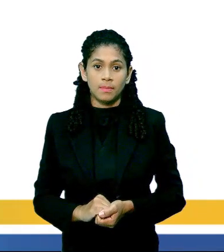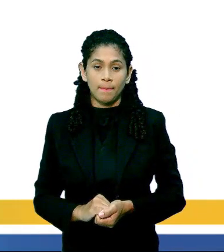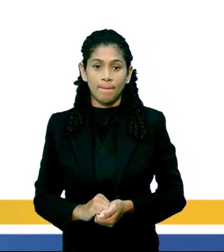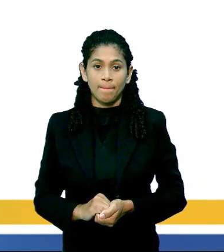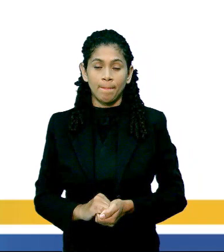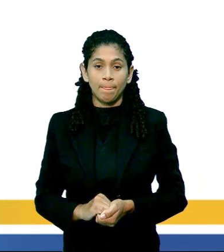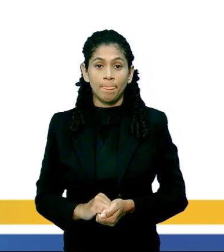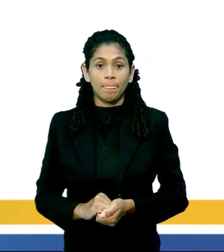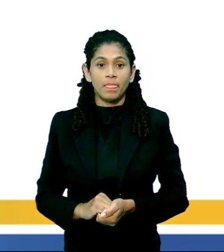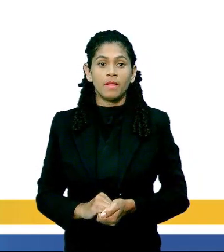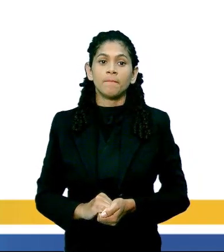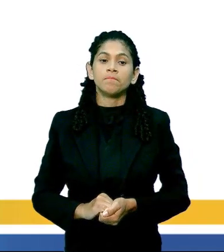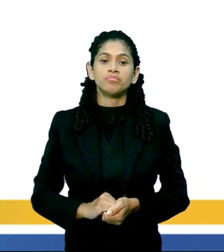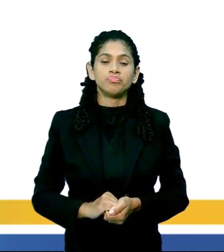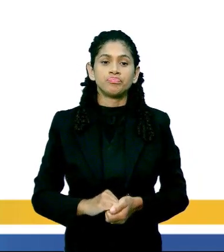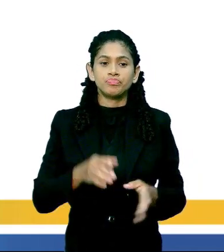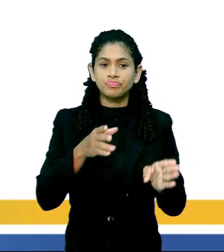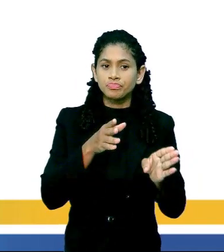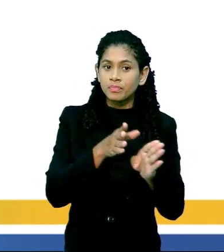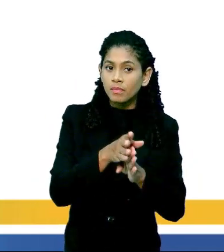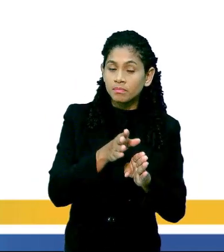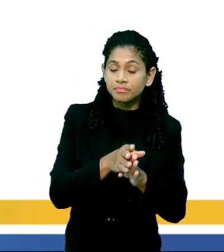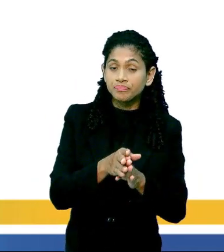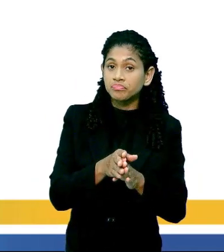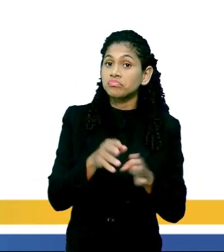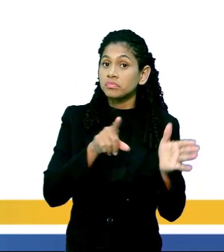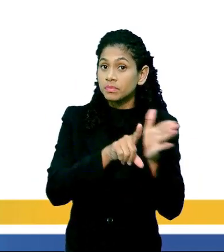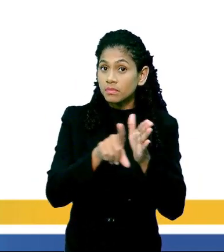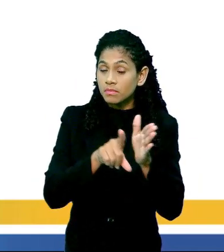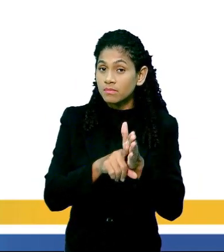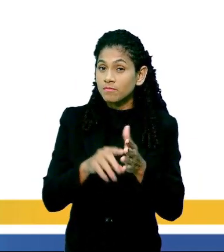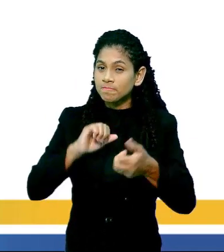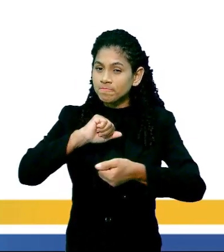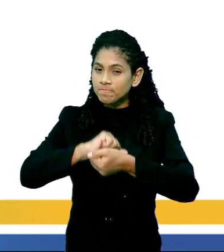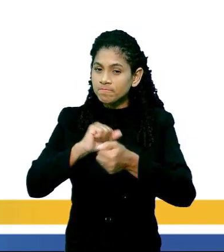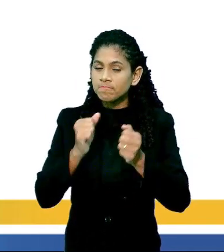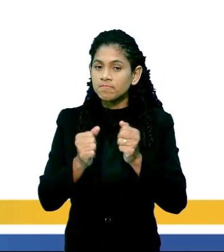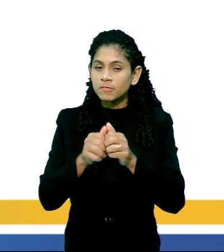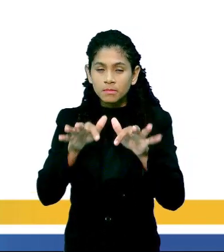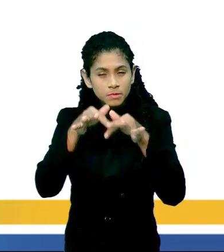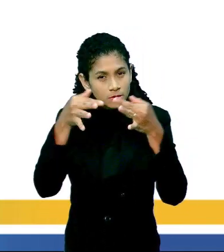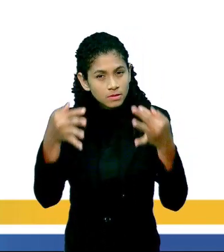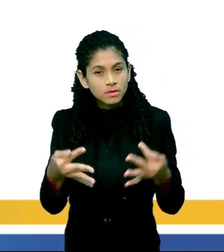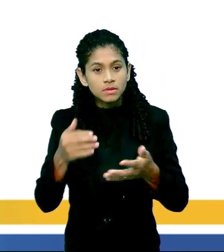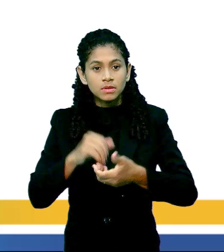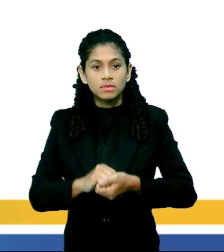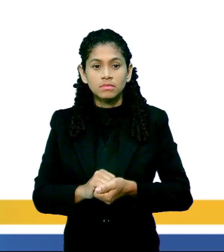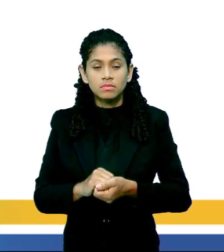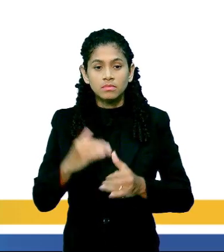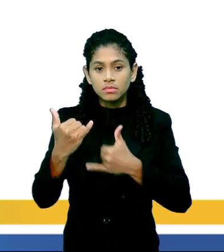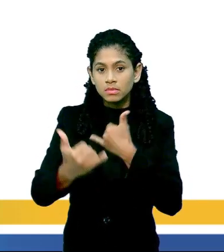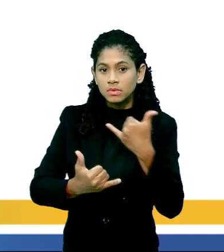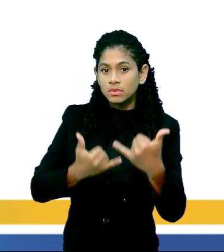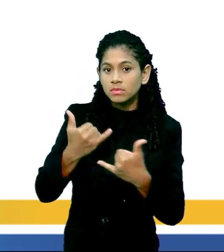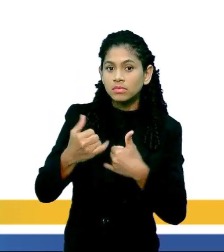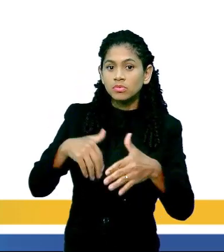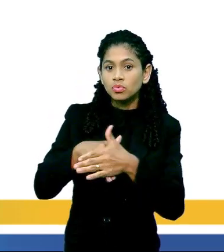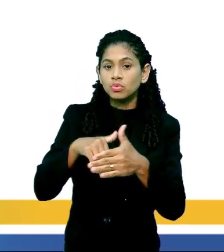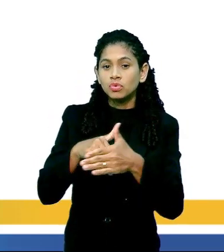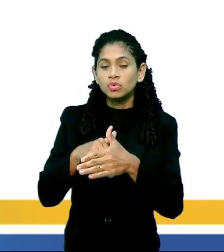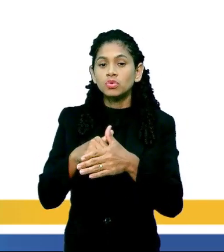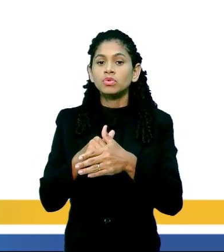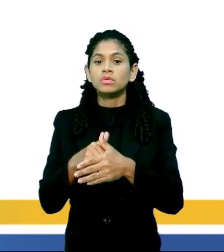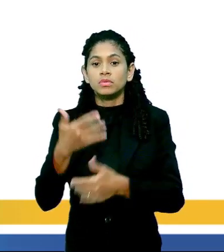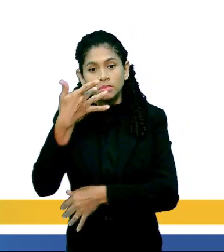vez, temos um comando rápido. Como é uma questão adaptada, ela vai ser um pouquinho mais sucinta. Então, vamos lá. Ó. As brincadeiras e jogos infantis